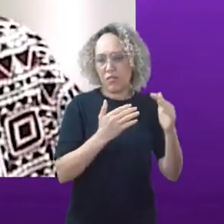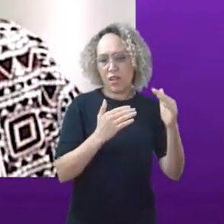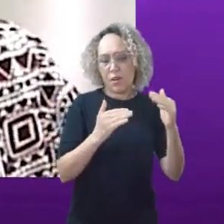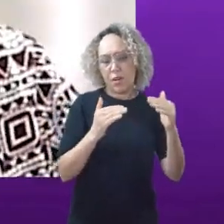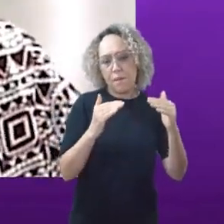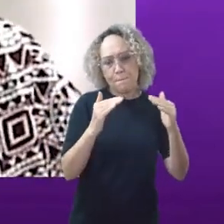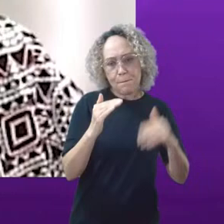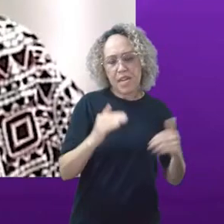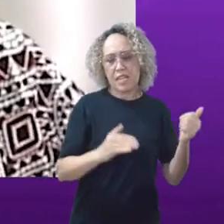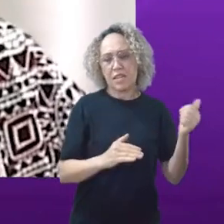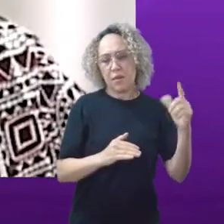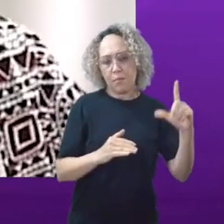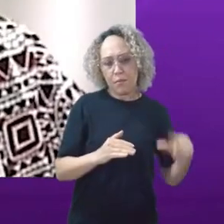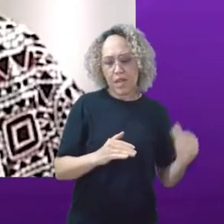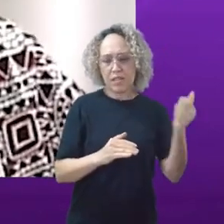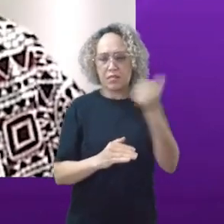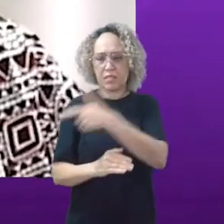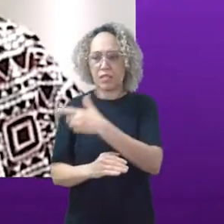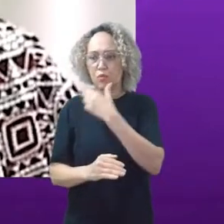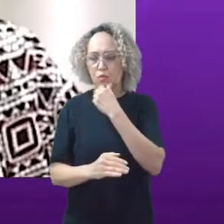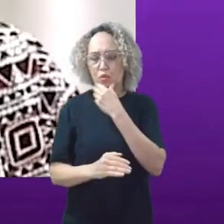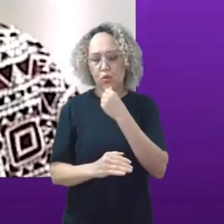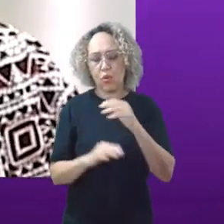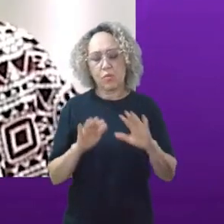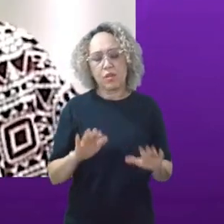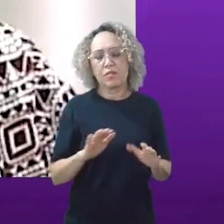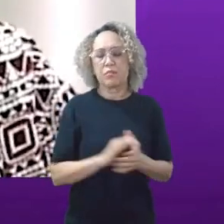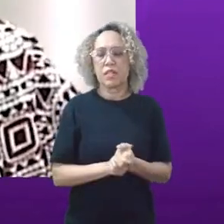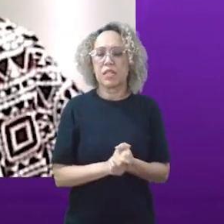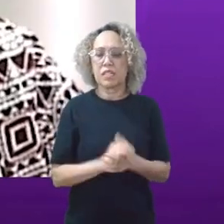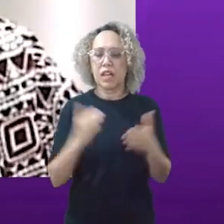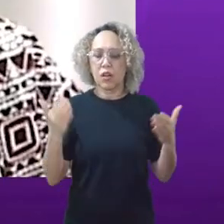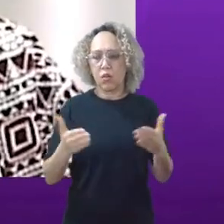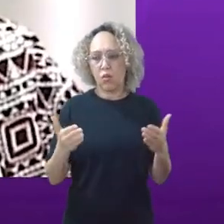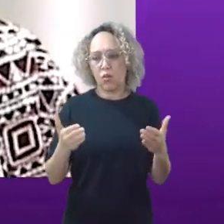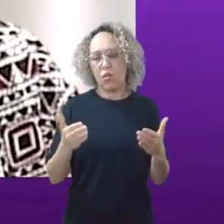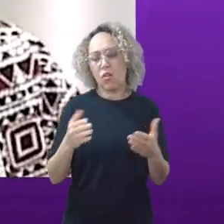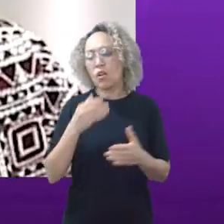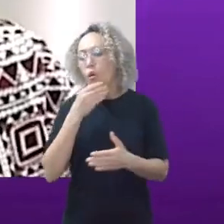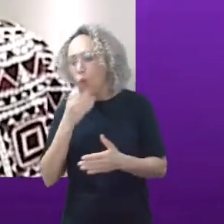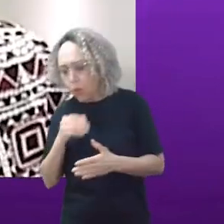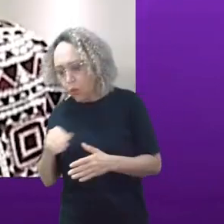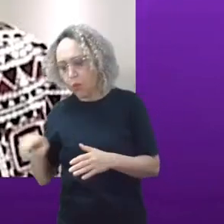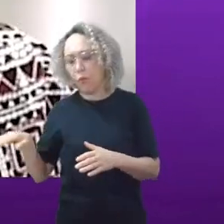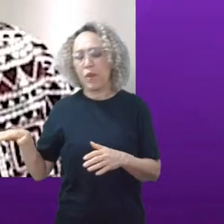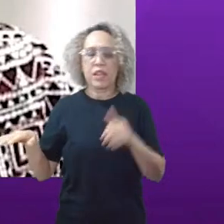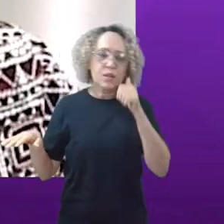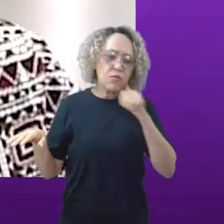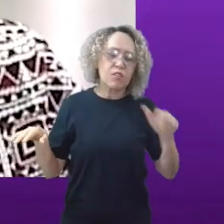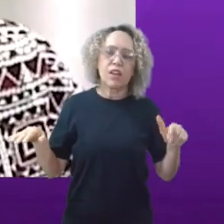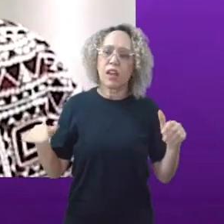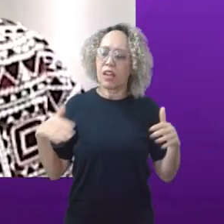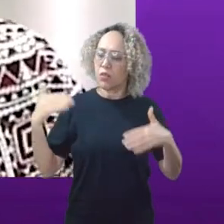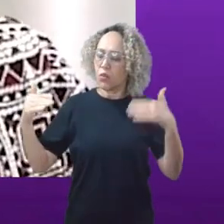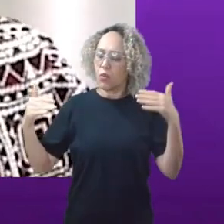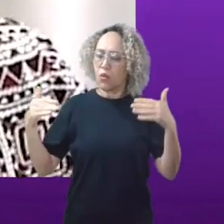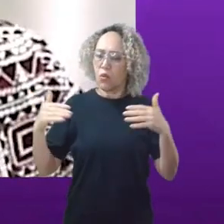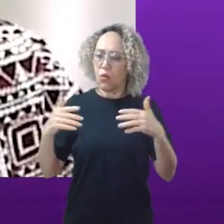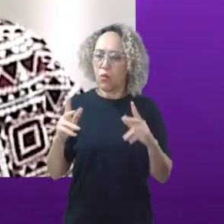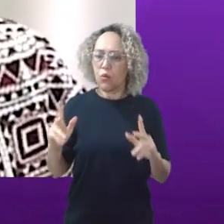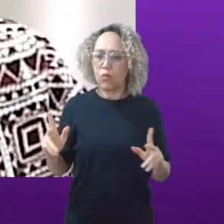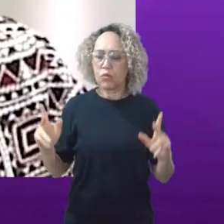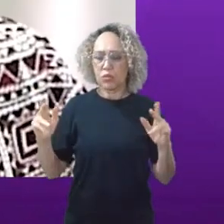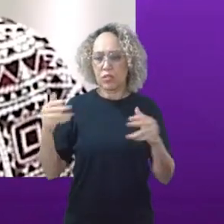que, embora esses homens e essas mulheres venham ampliando a sua escolaridade, a gente vem sofisticando